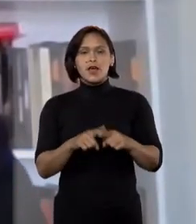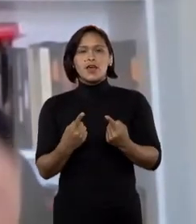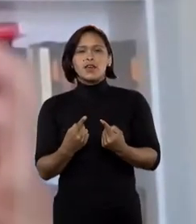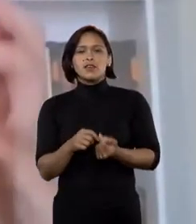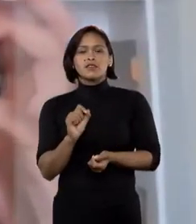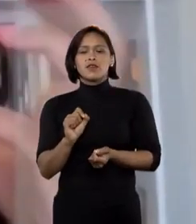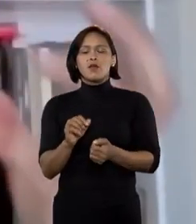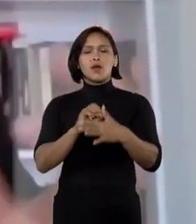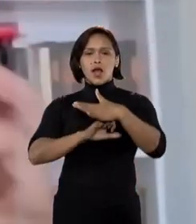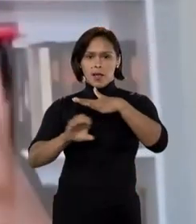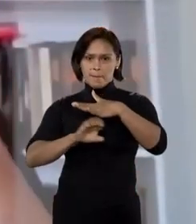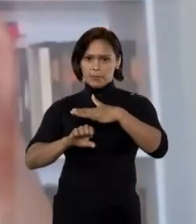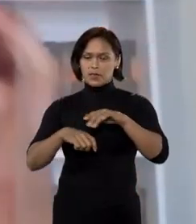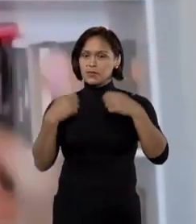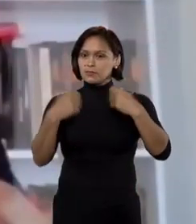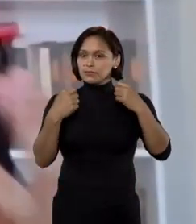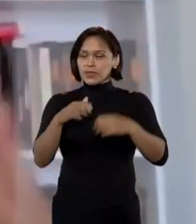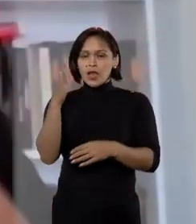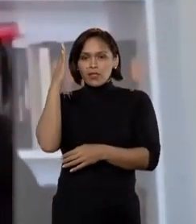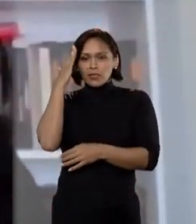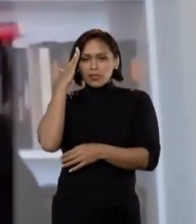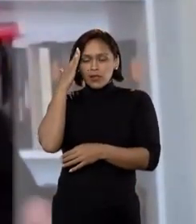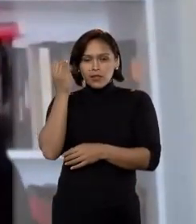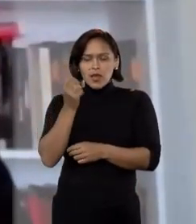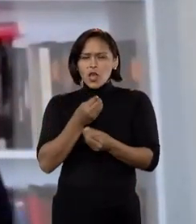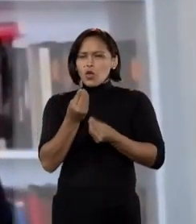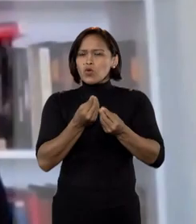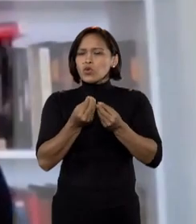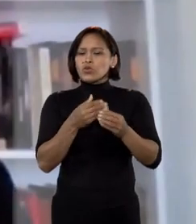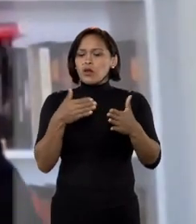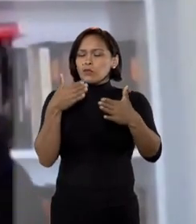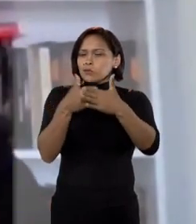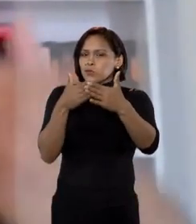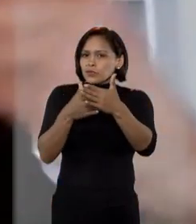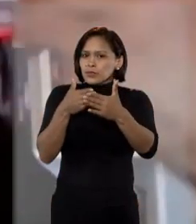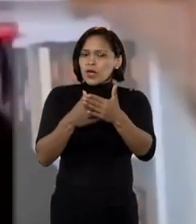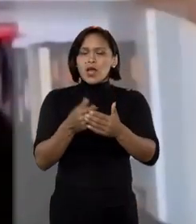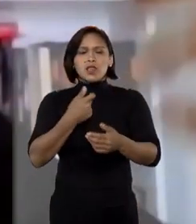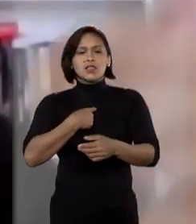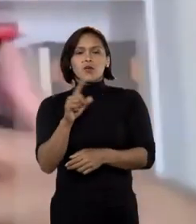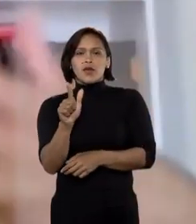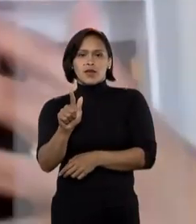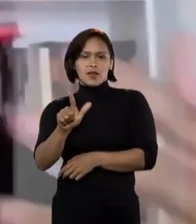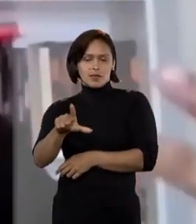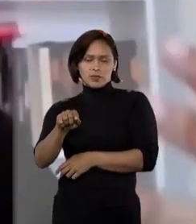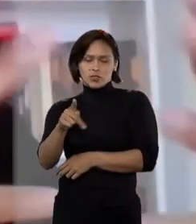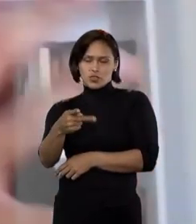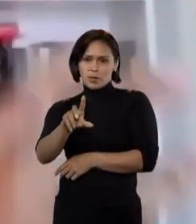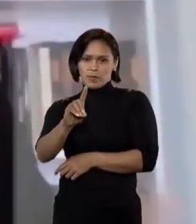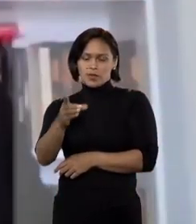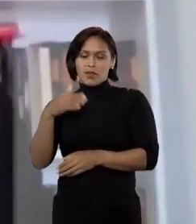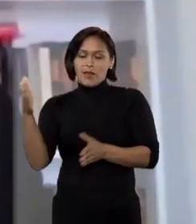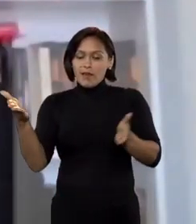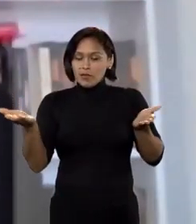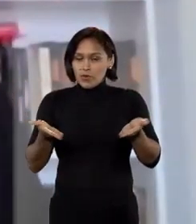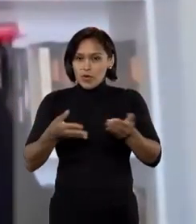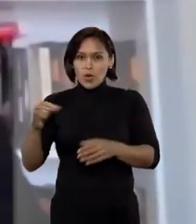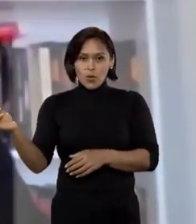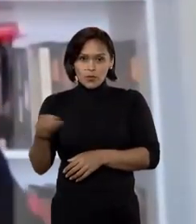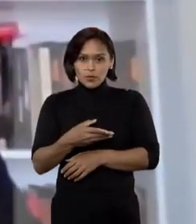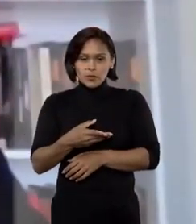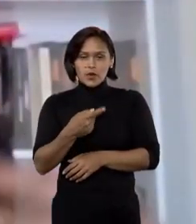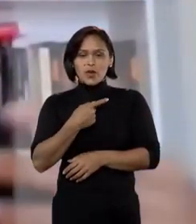Então, o empresário precisa entender essa abrangência. Não é que a gente tá, a LGPD entrou